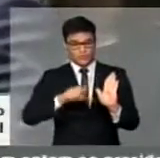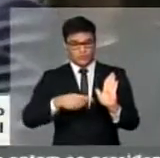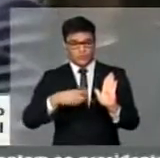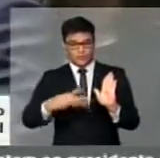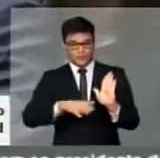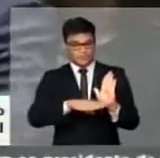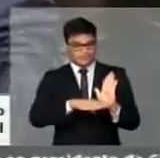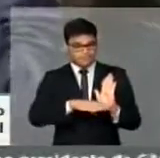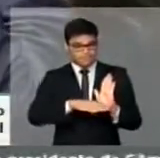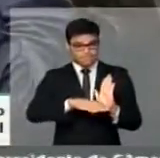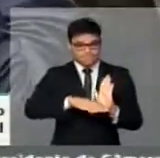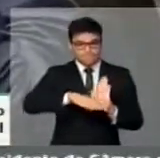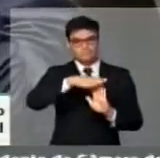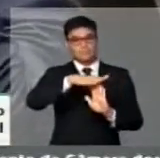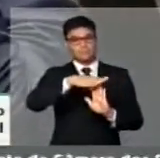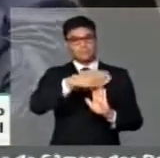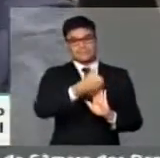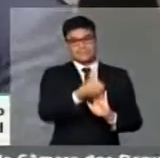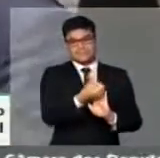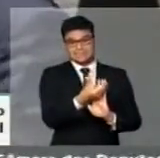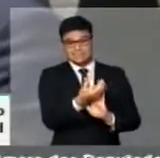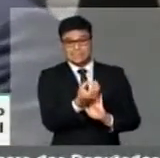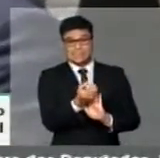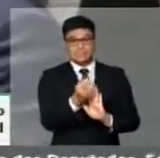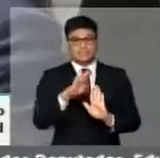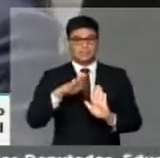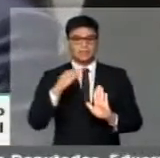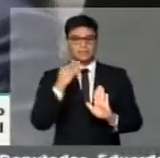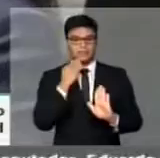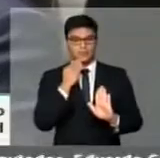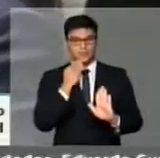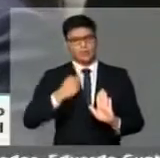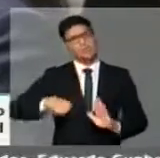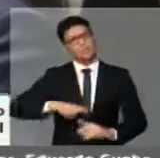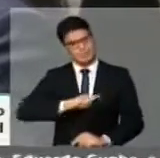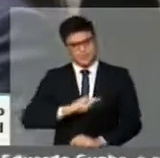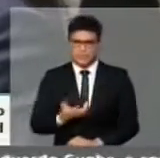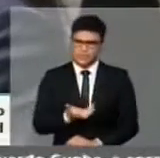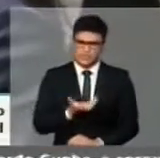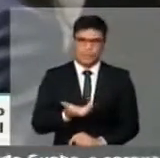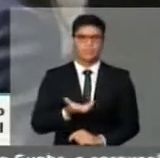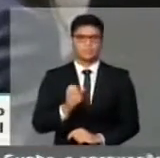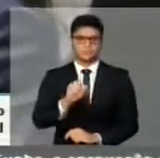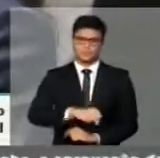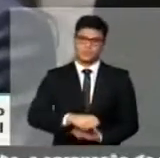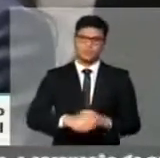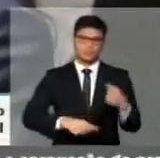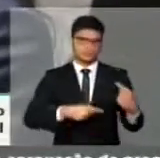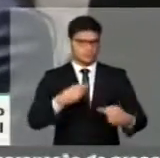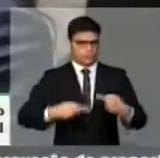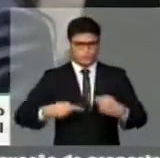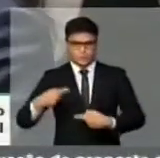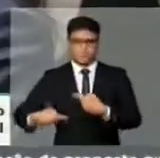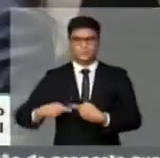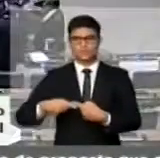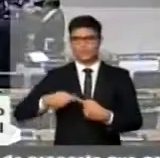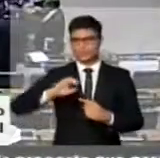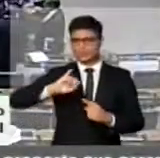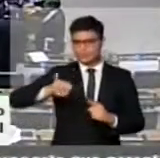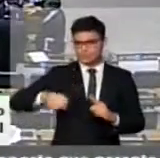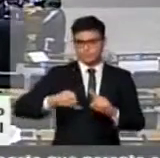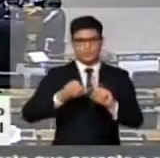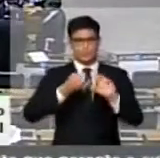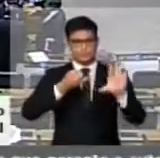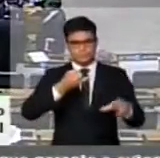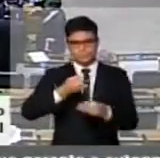de 60 bilhões. A gente quer discutir sim essa cobrança de juros sobre juros.